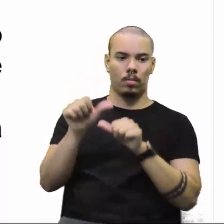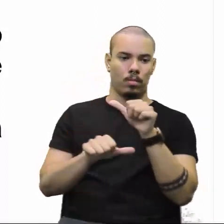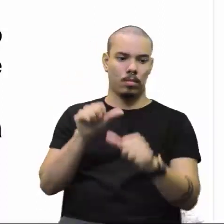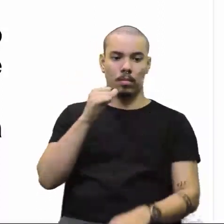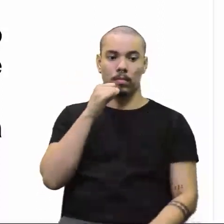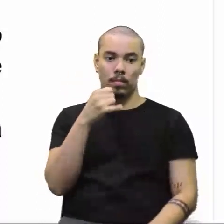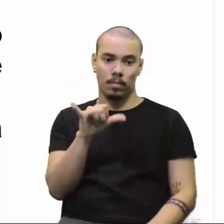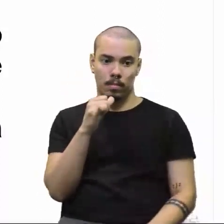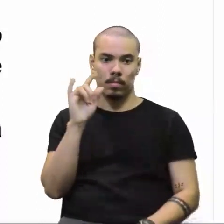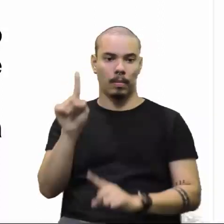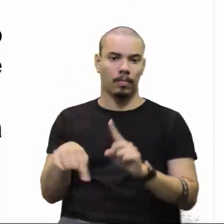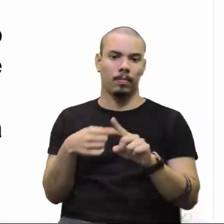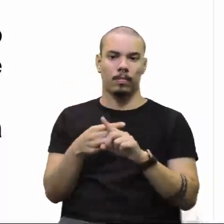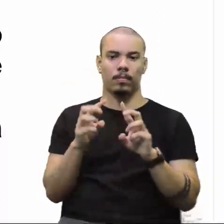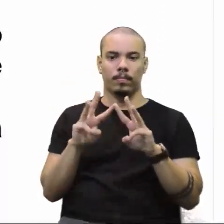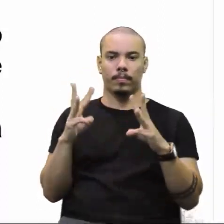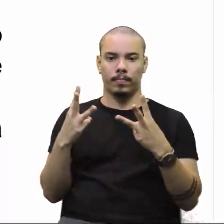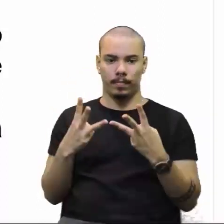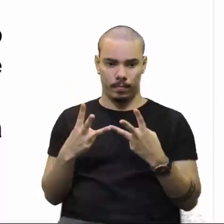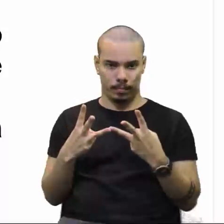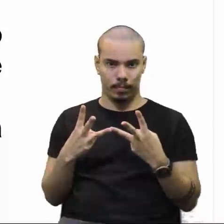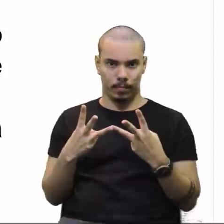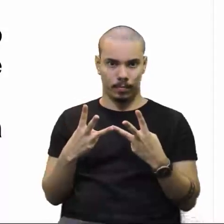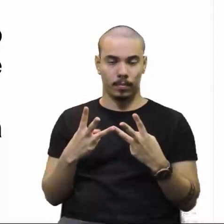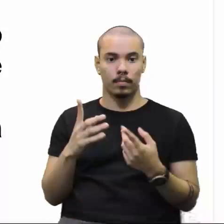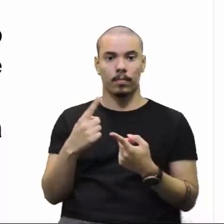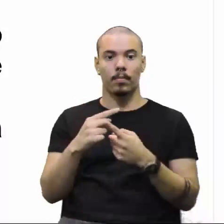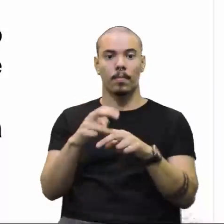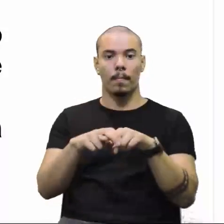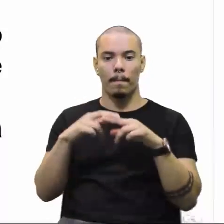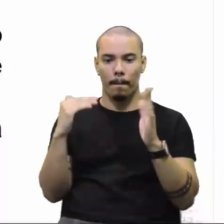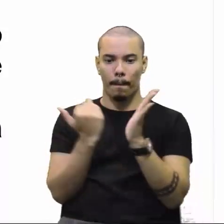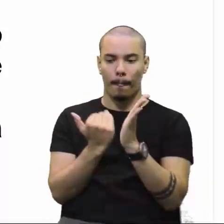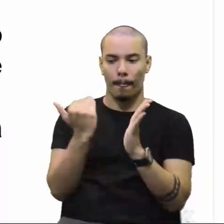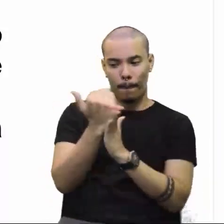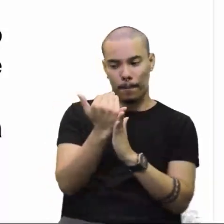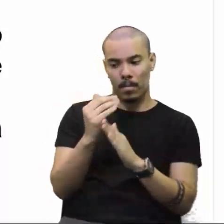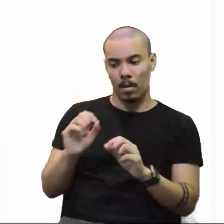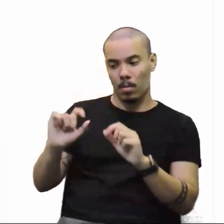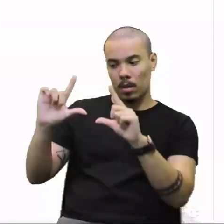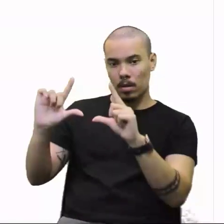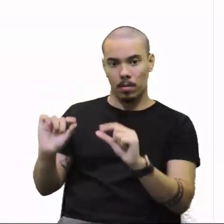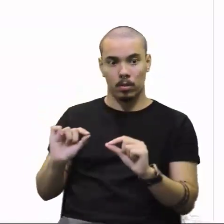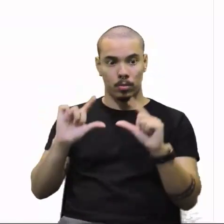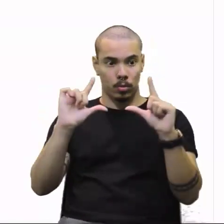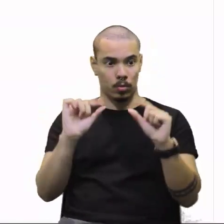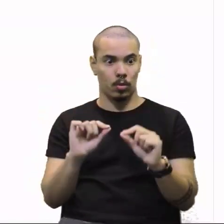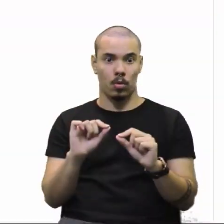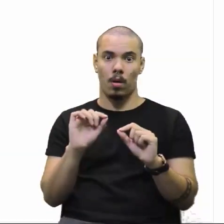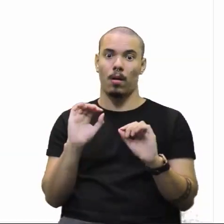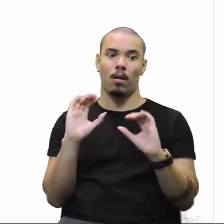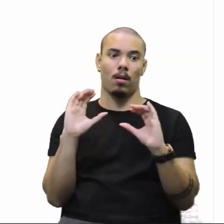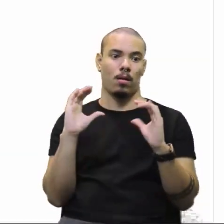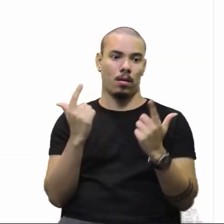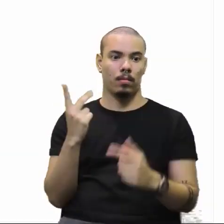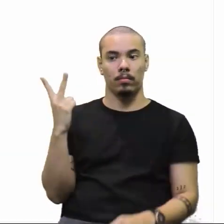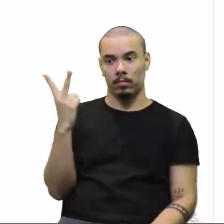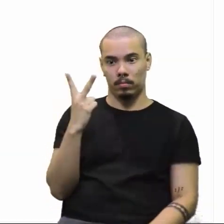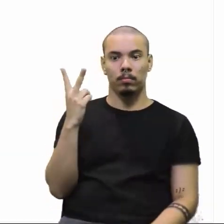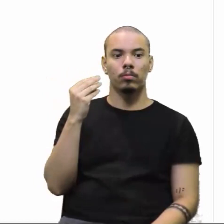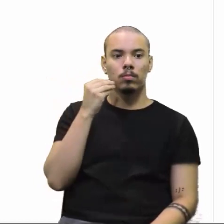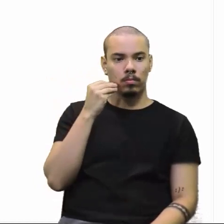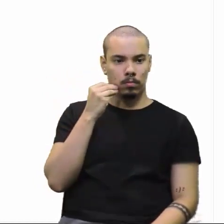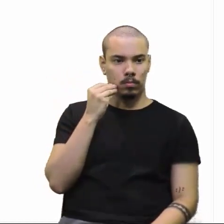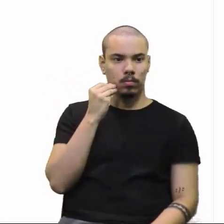e massa. E aqui é diretamente, né? Aumenta, aumenta. Diminui, diminui. Logo, essas duas poderiam,